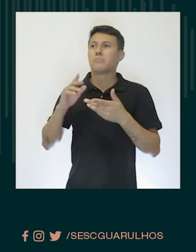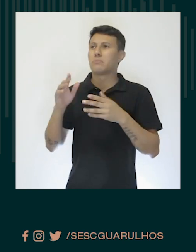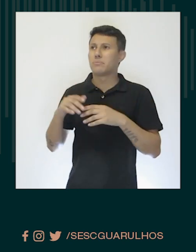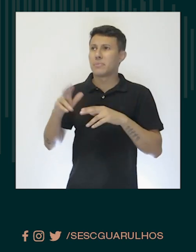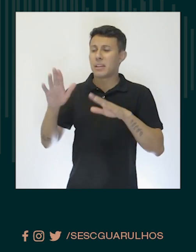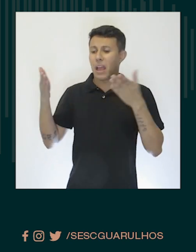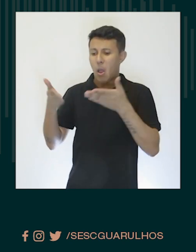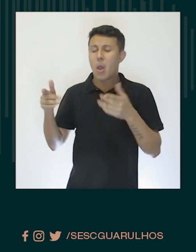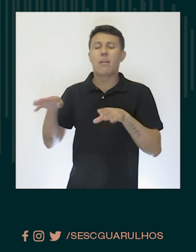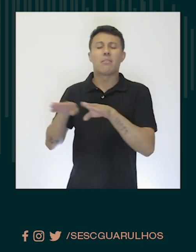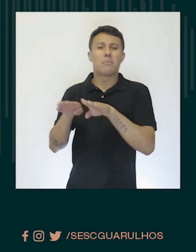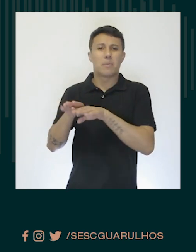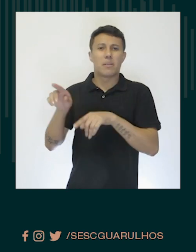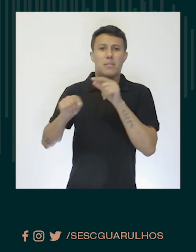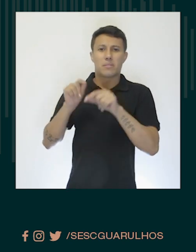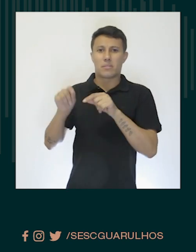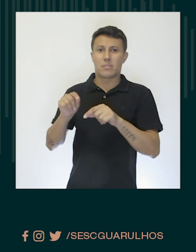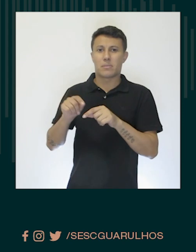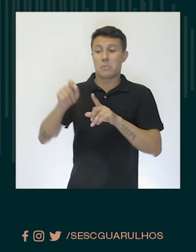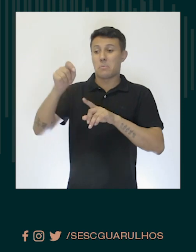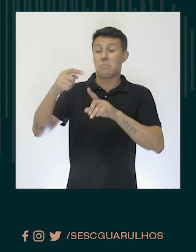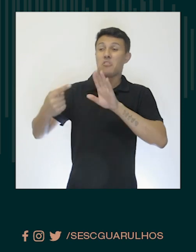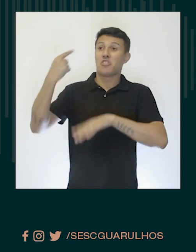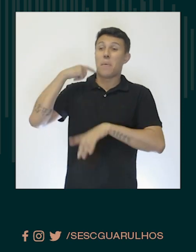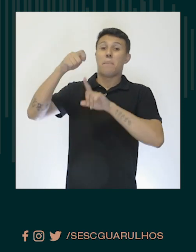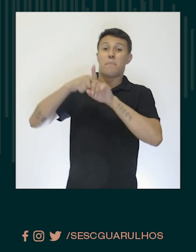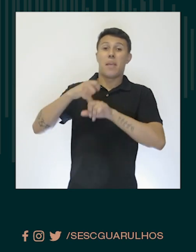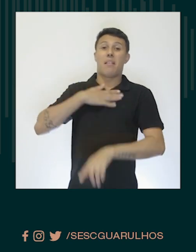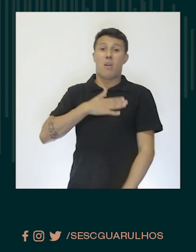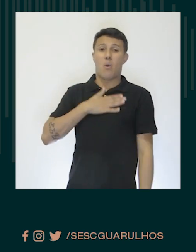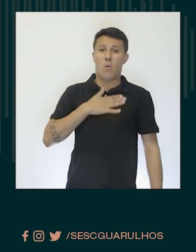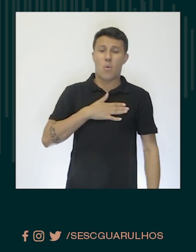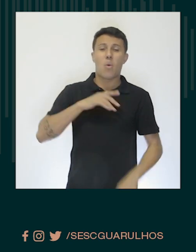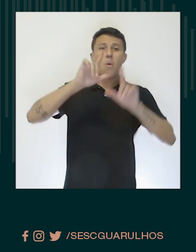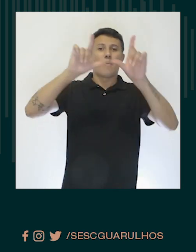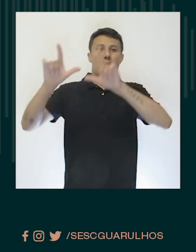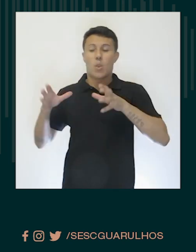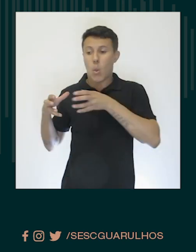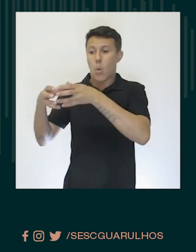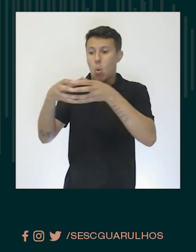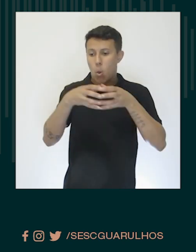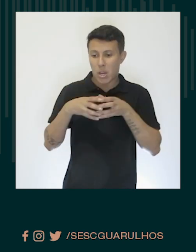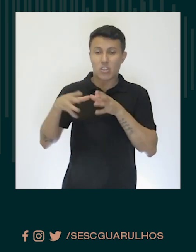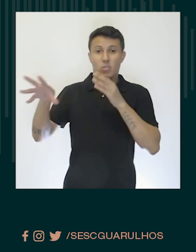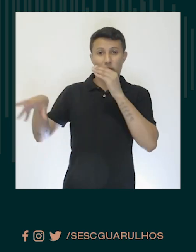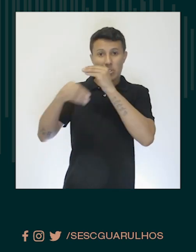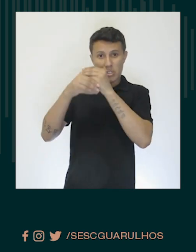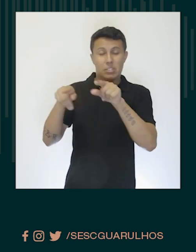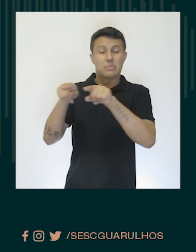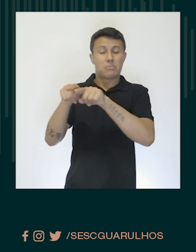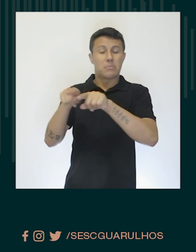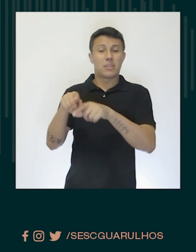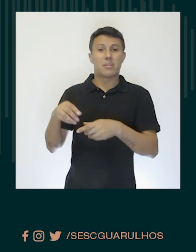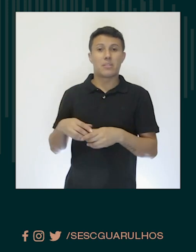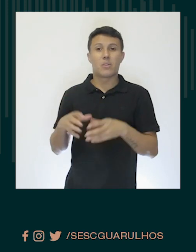agora, desde agosto, a exposição do coletivo que eu também faço parte, que a Camila também faz parte, do coletivo